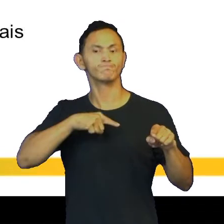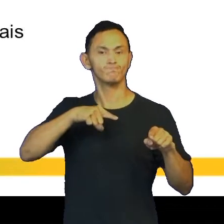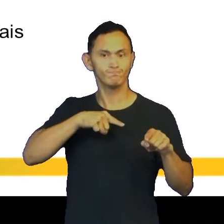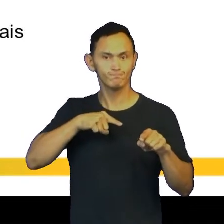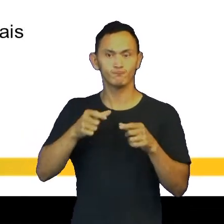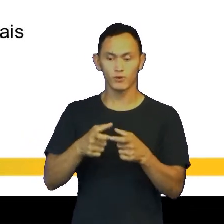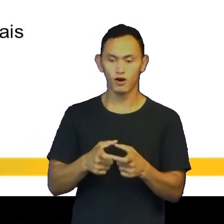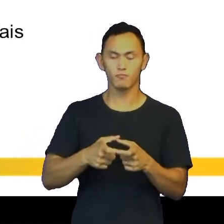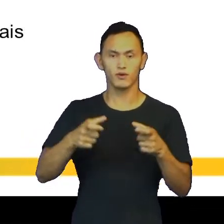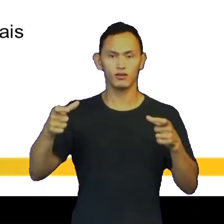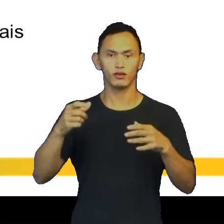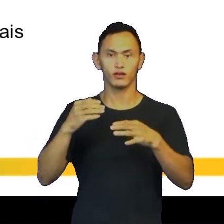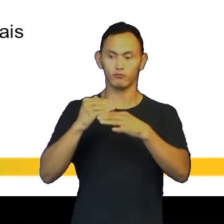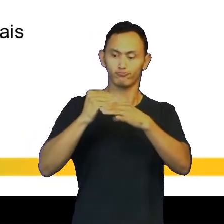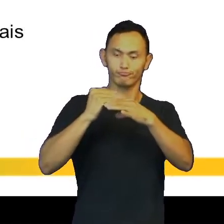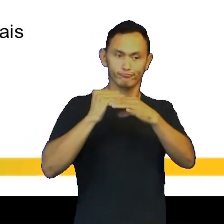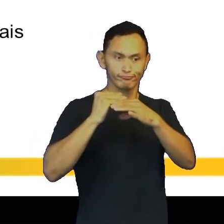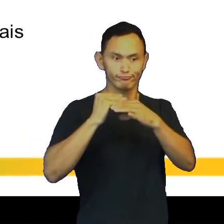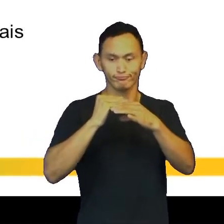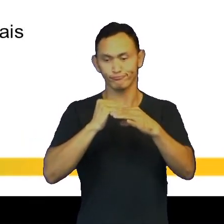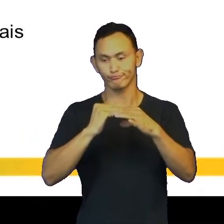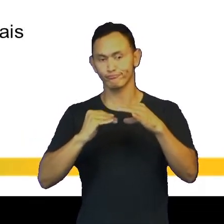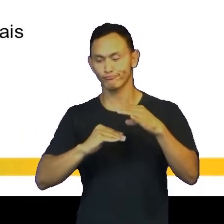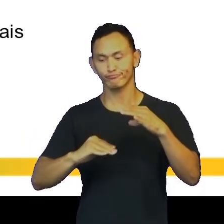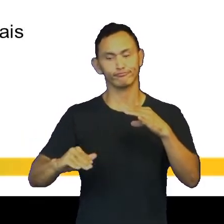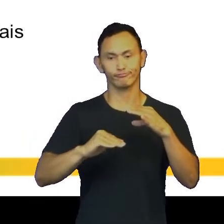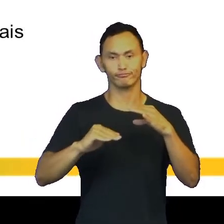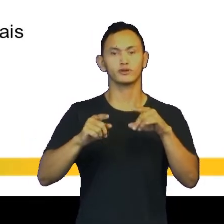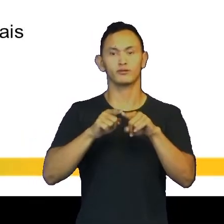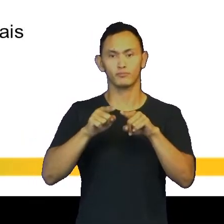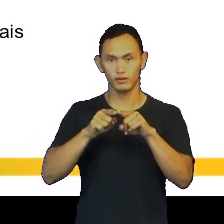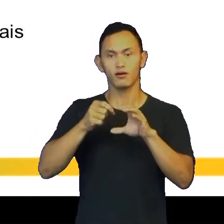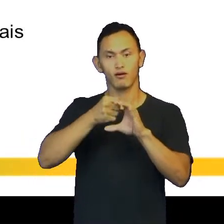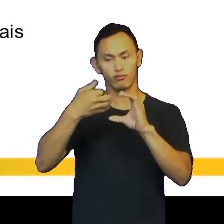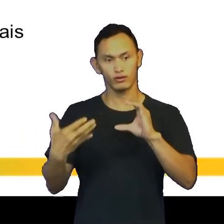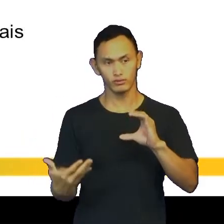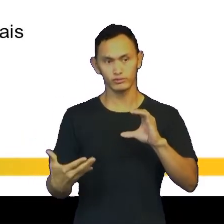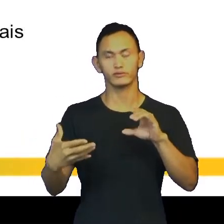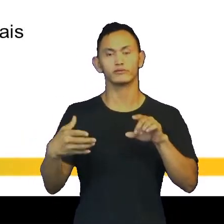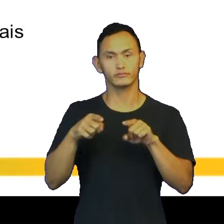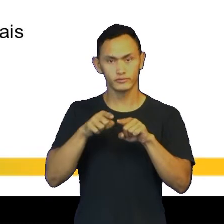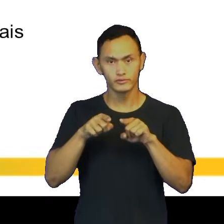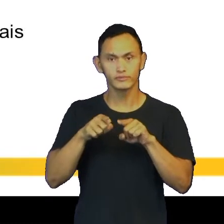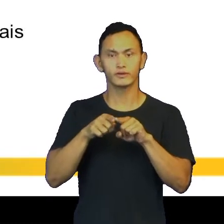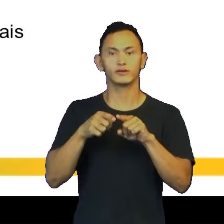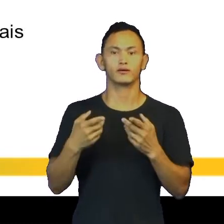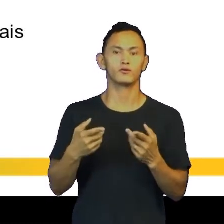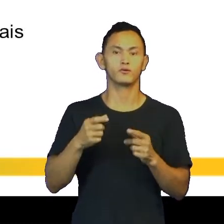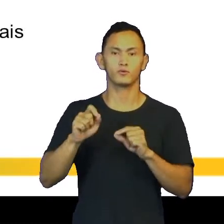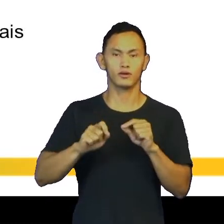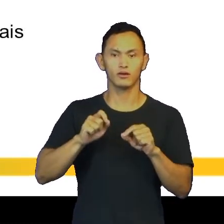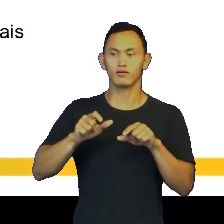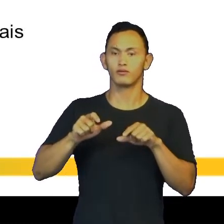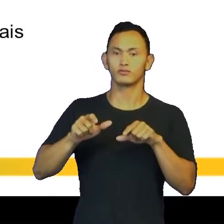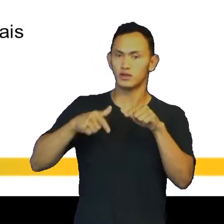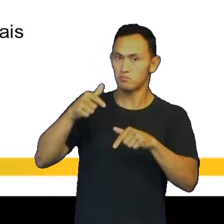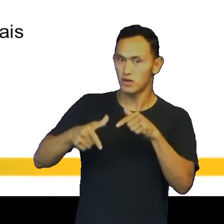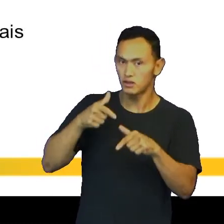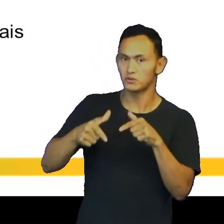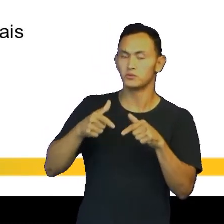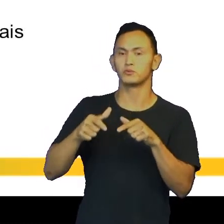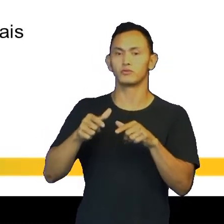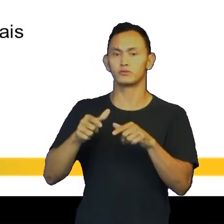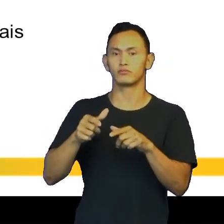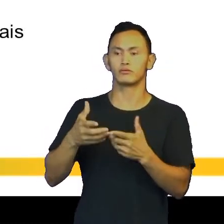também da desigualdade social também é uma característica desse período né Operários cada vez mais explorados e